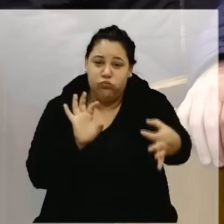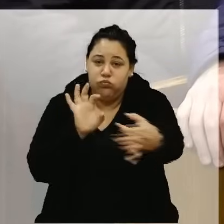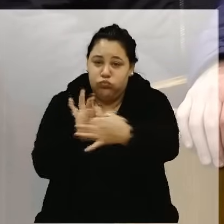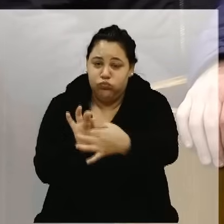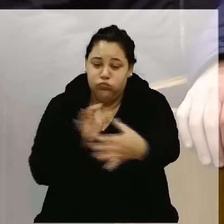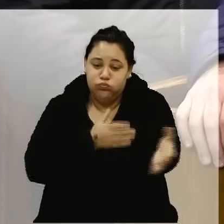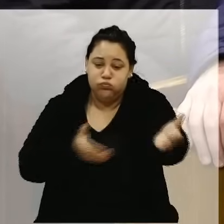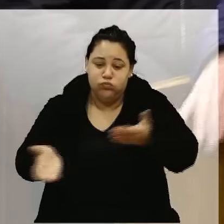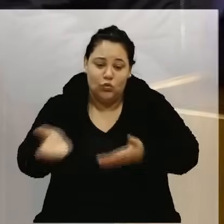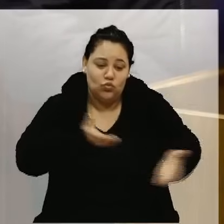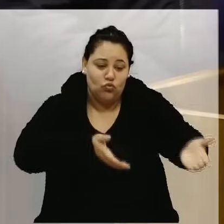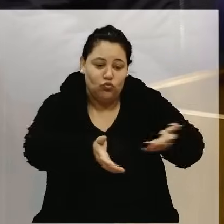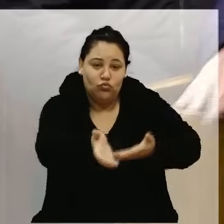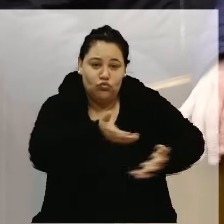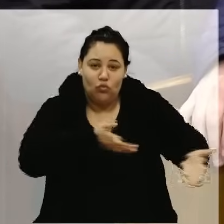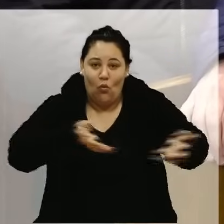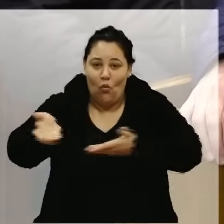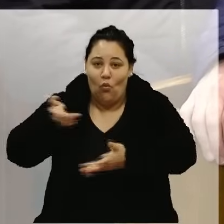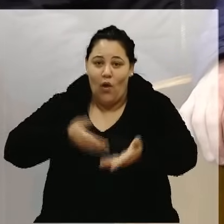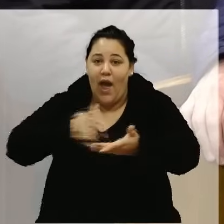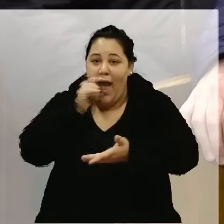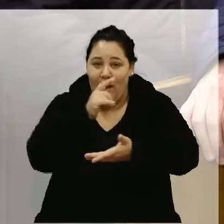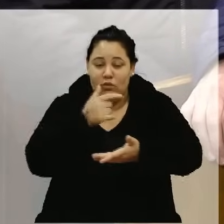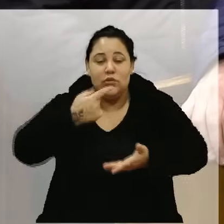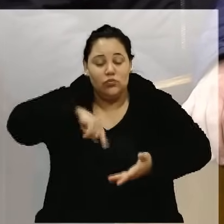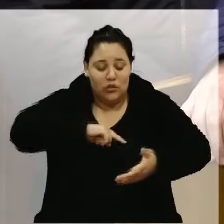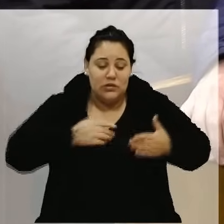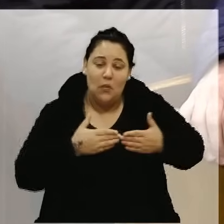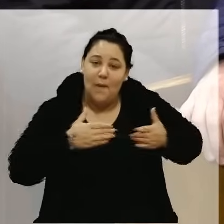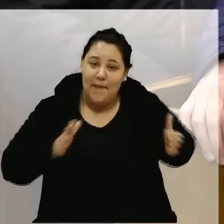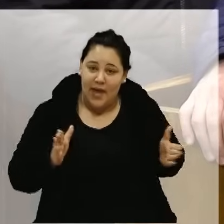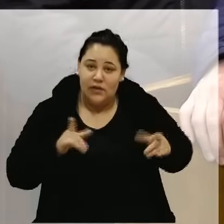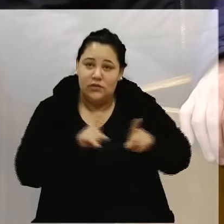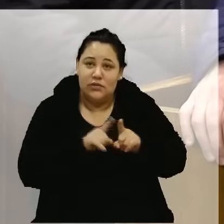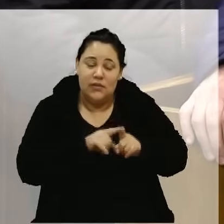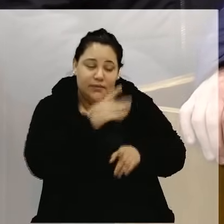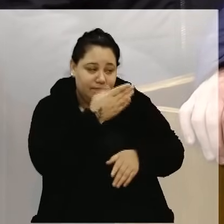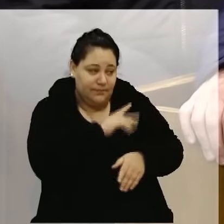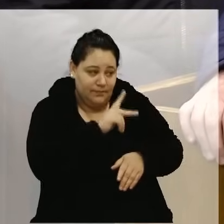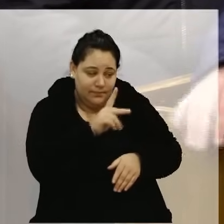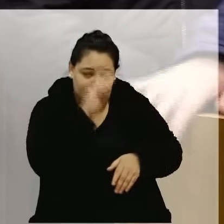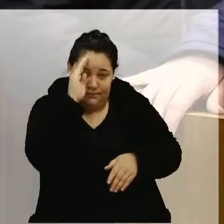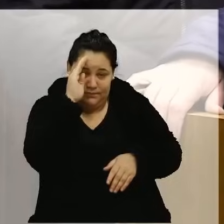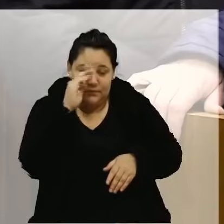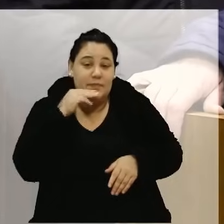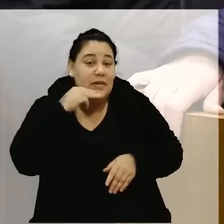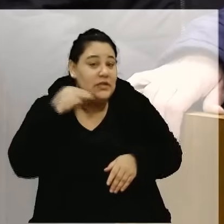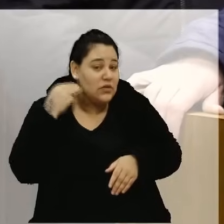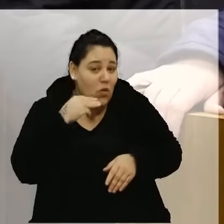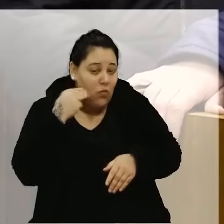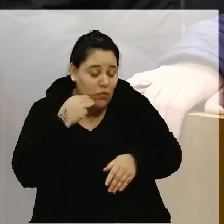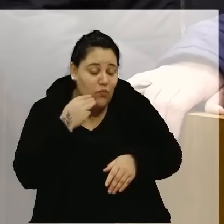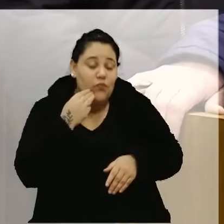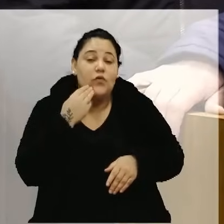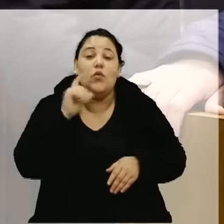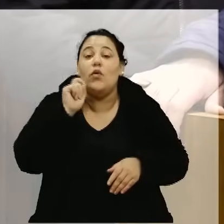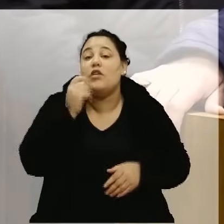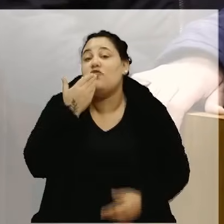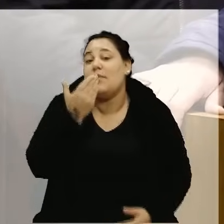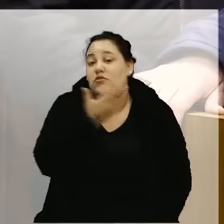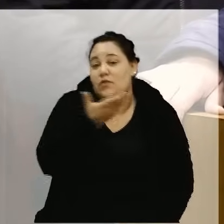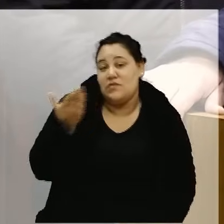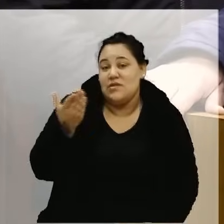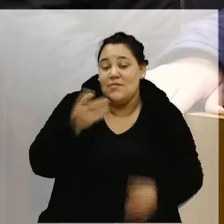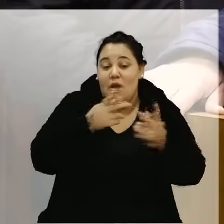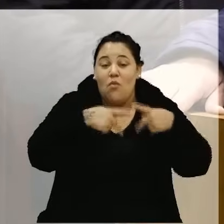alimentando automaticamente. Então, estamos à disposição, presidente Marisol. O que nós pedimos aos senhores, tá? E à população